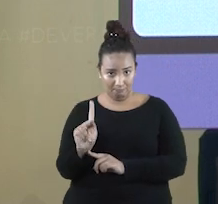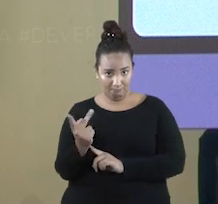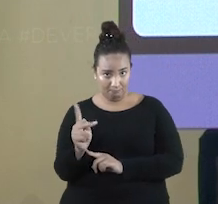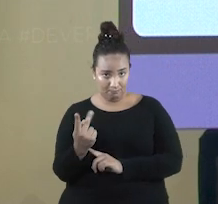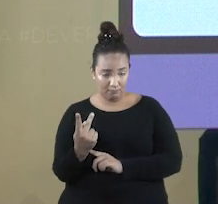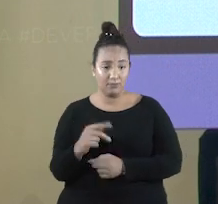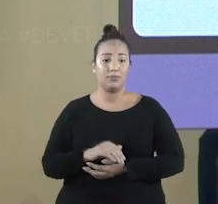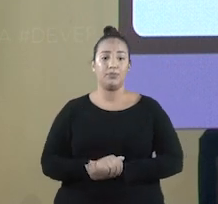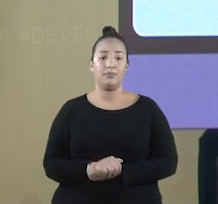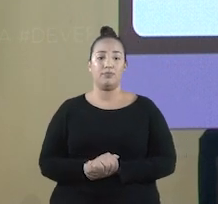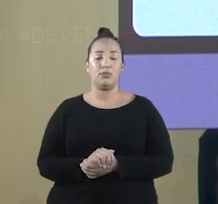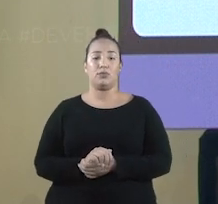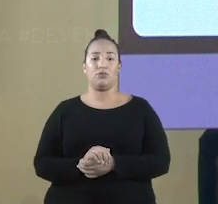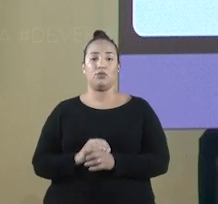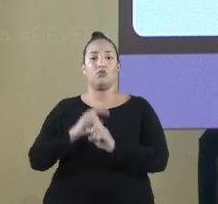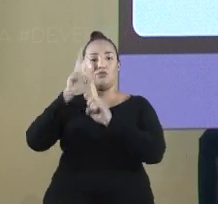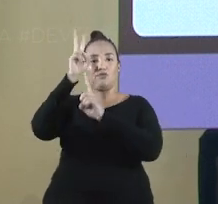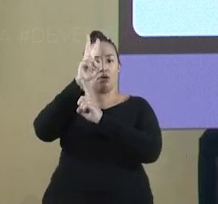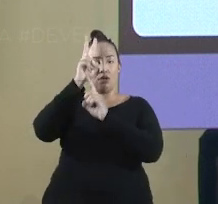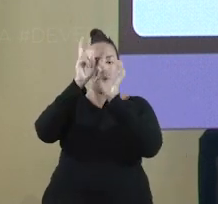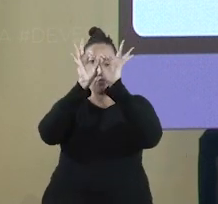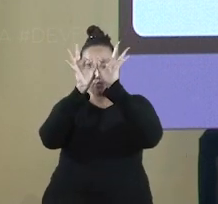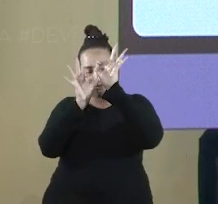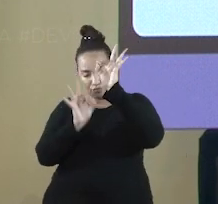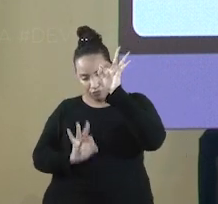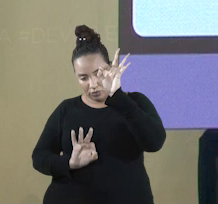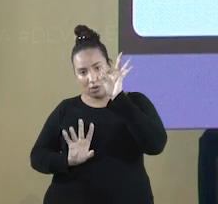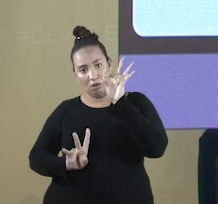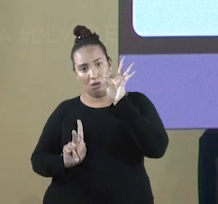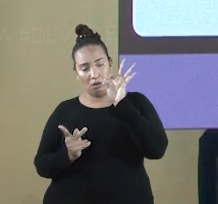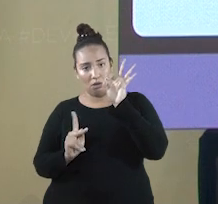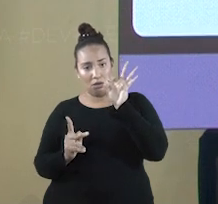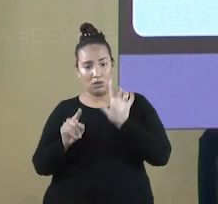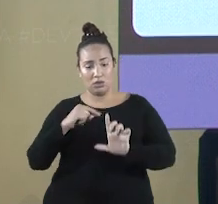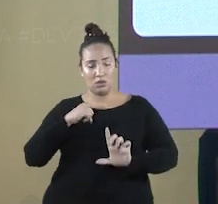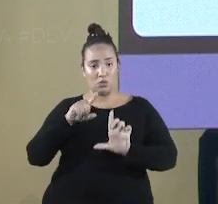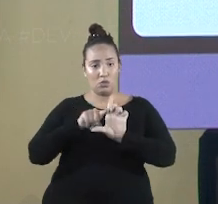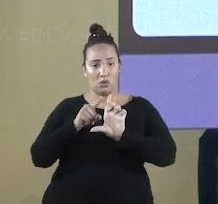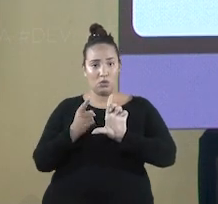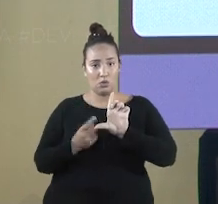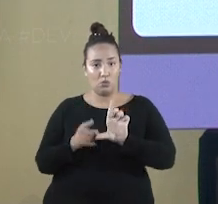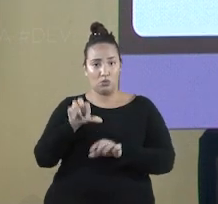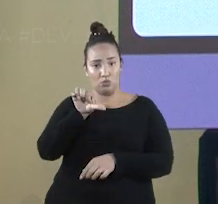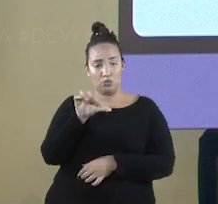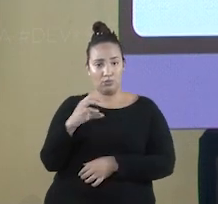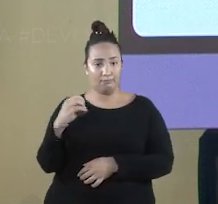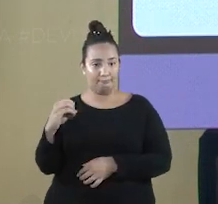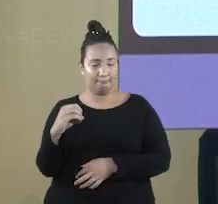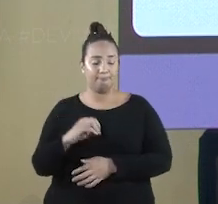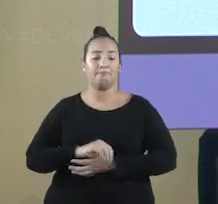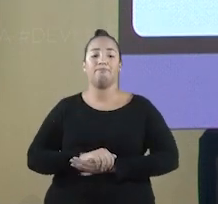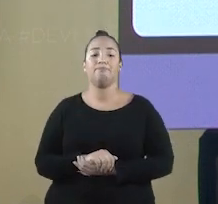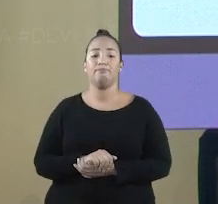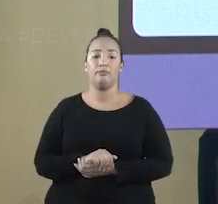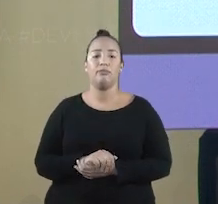vértice e indo até a hipotenusa, formando um ângulo de 90